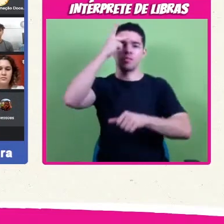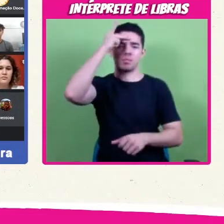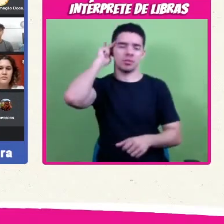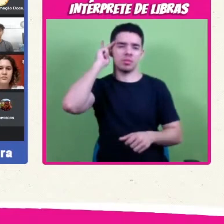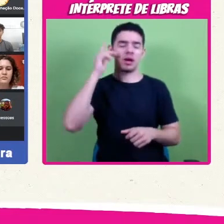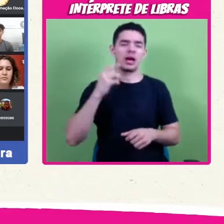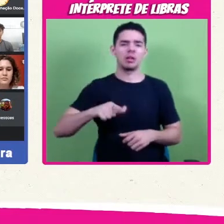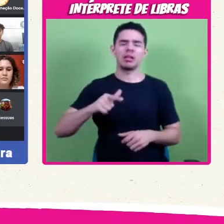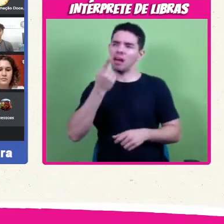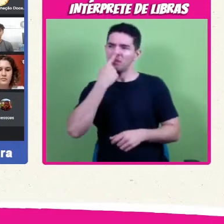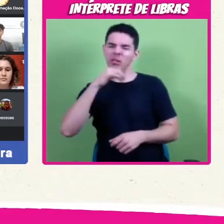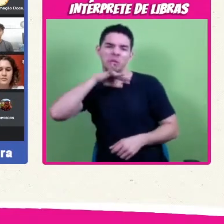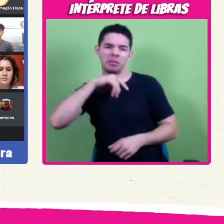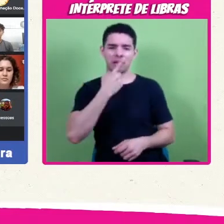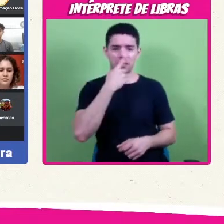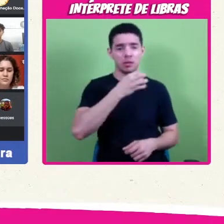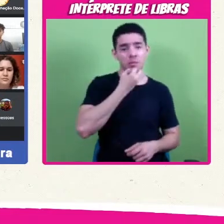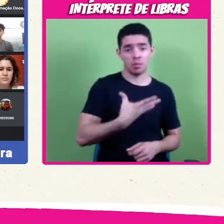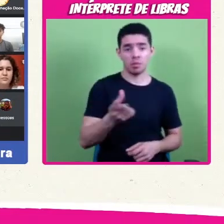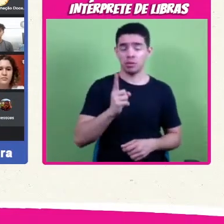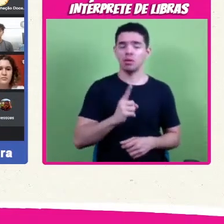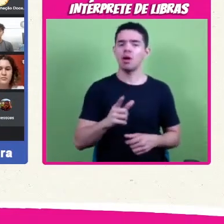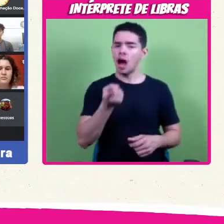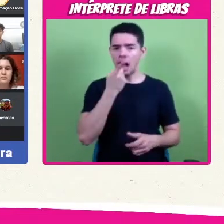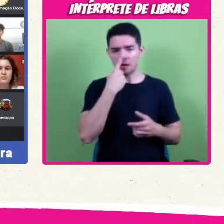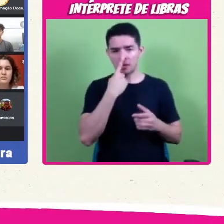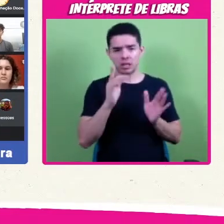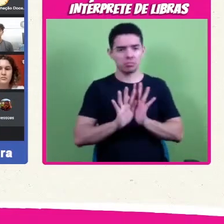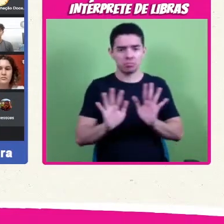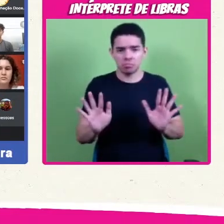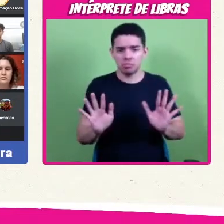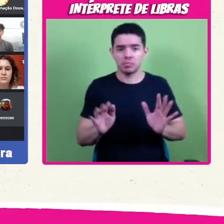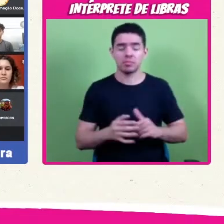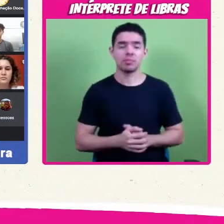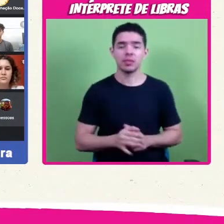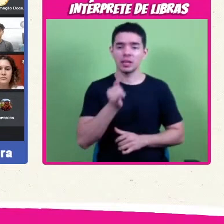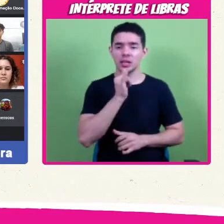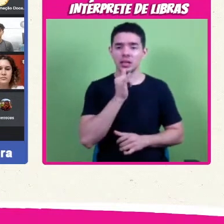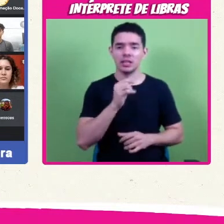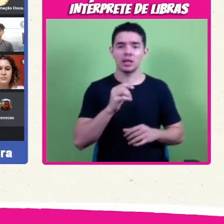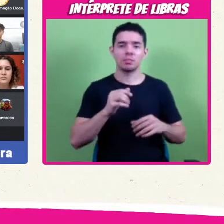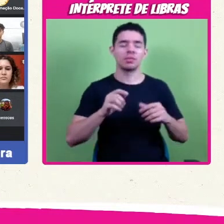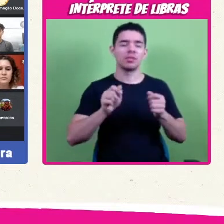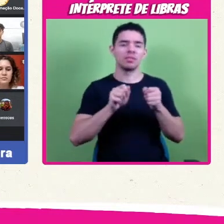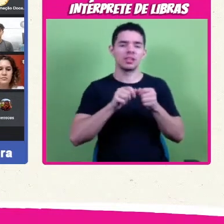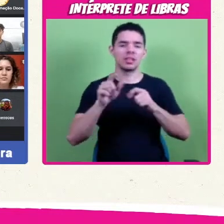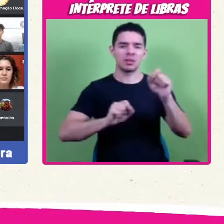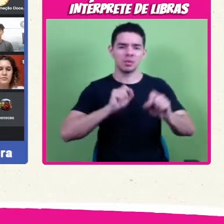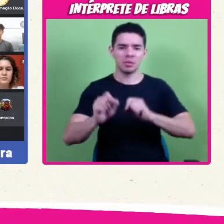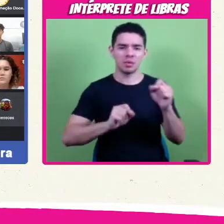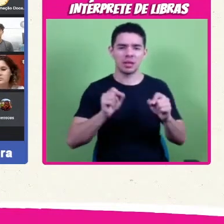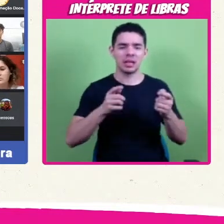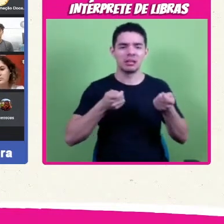bom. Afeto é afeto. Então, nesse sentido, você trazer um maniqueísmo para as relações humanas, elas